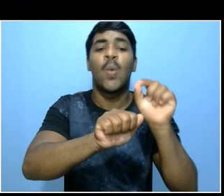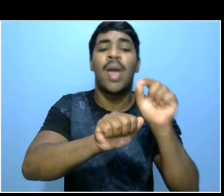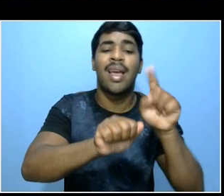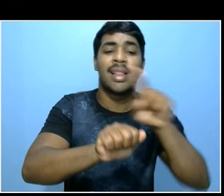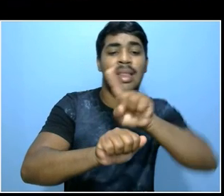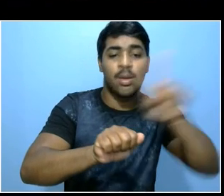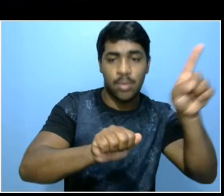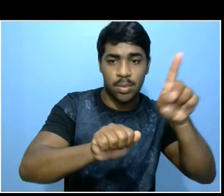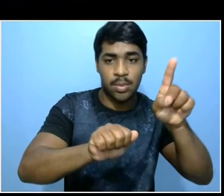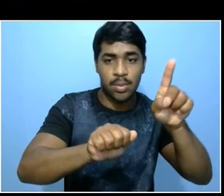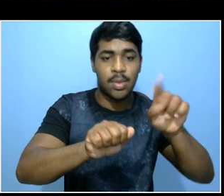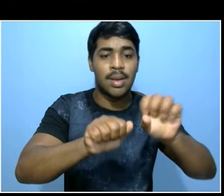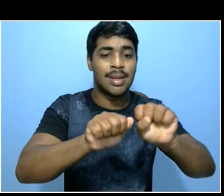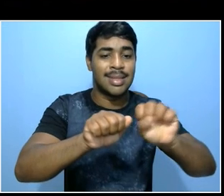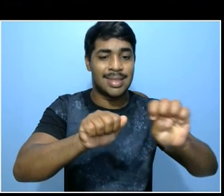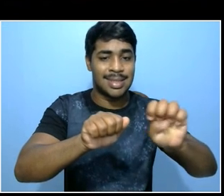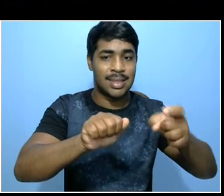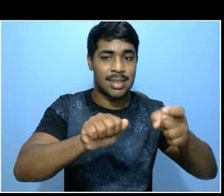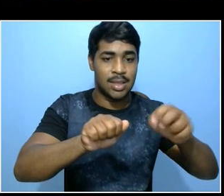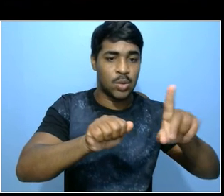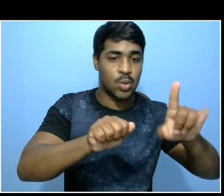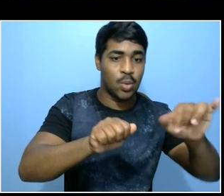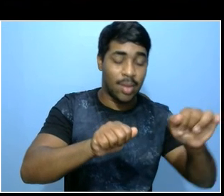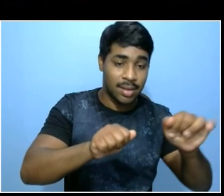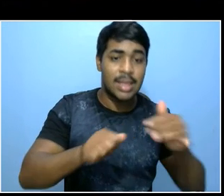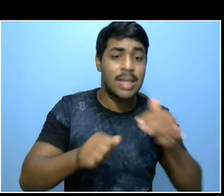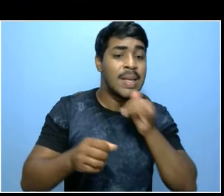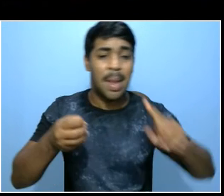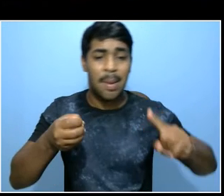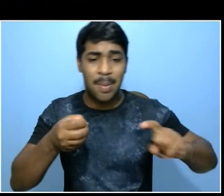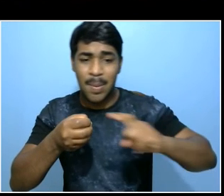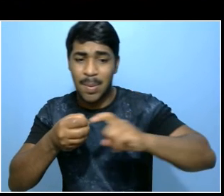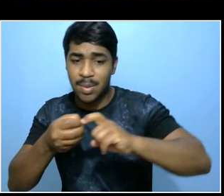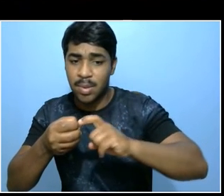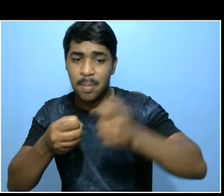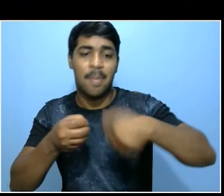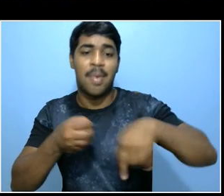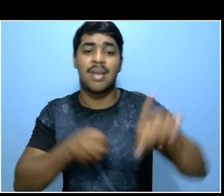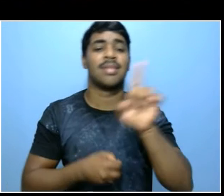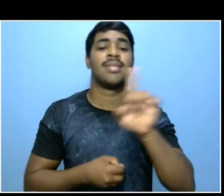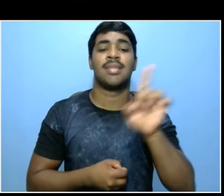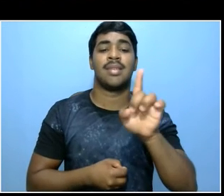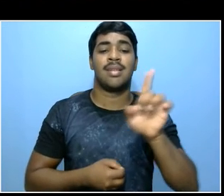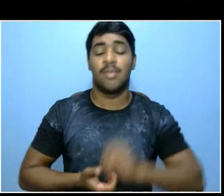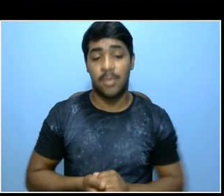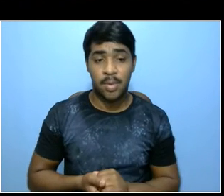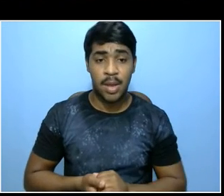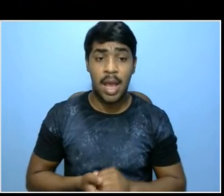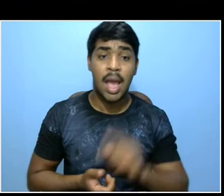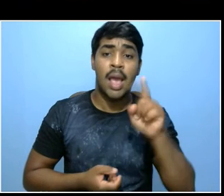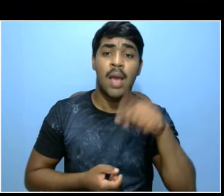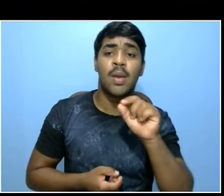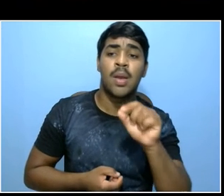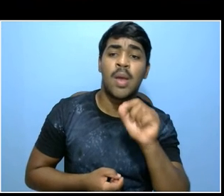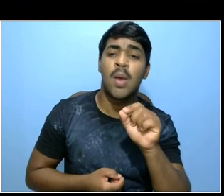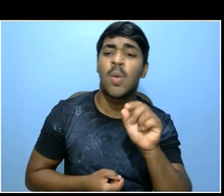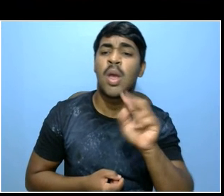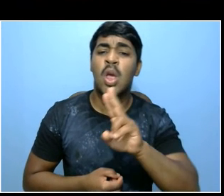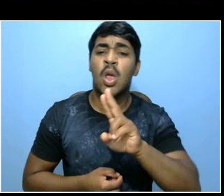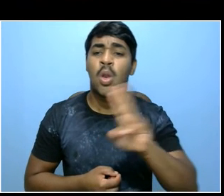vai ocorrer sem a participação de gametas. Então, a gente chama essa reprodução de agâmica,